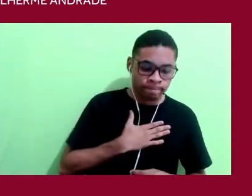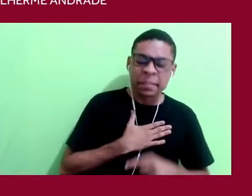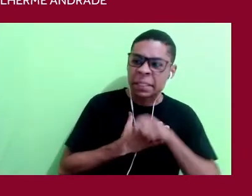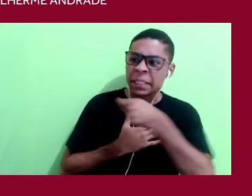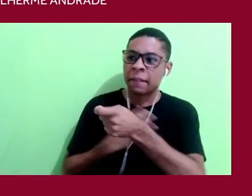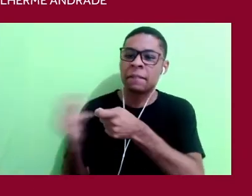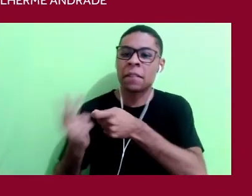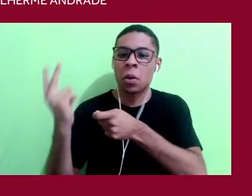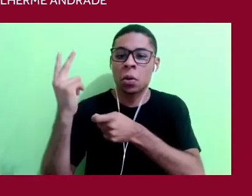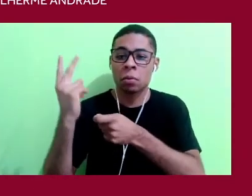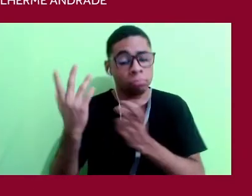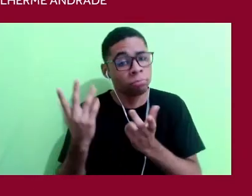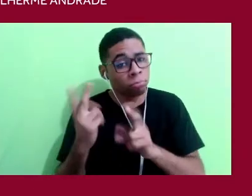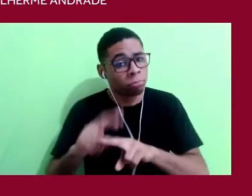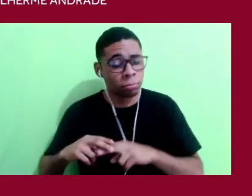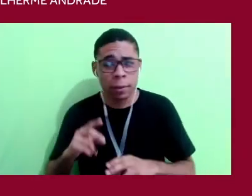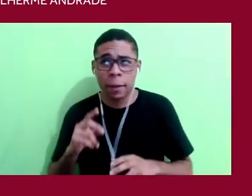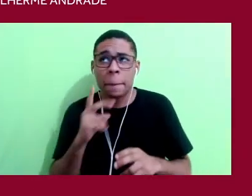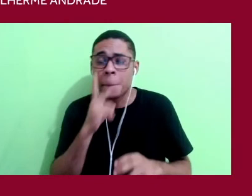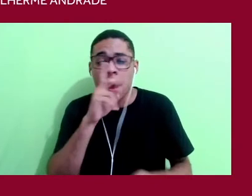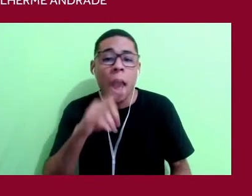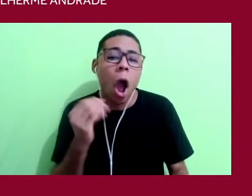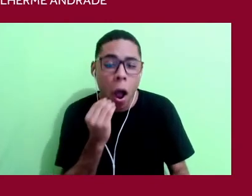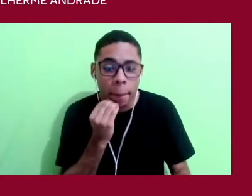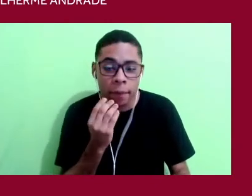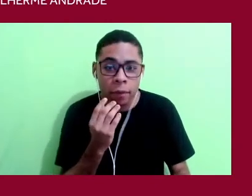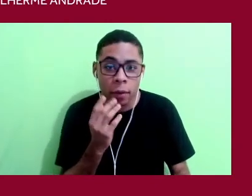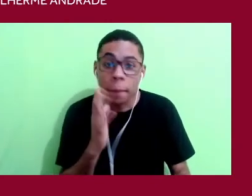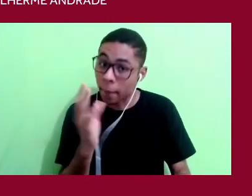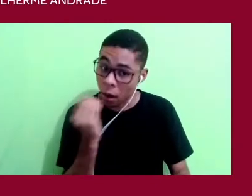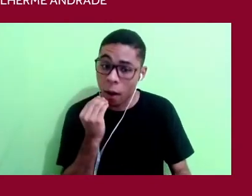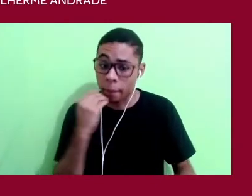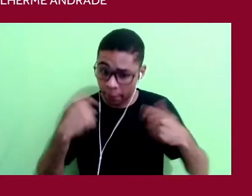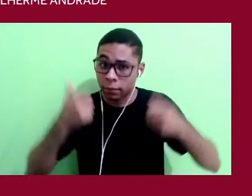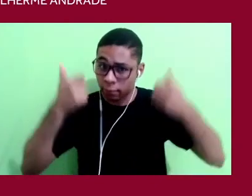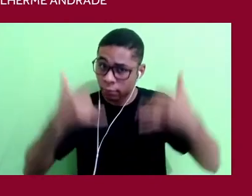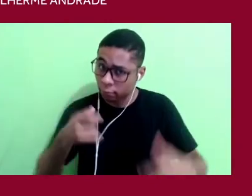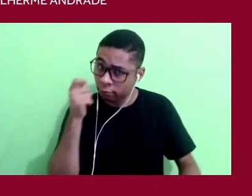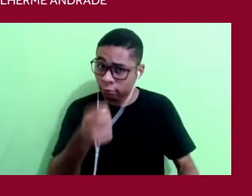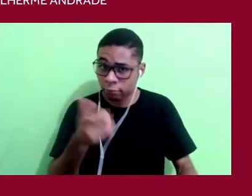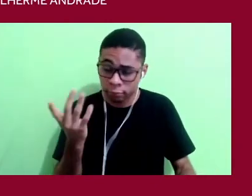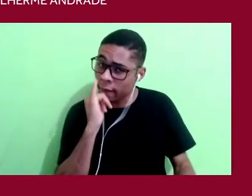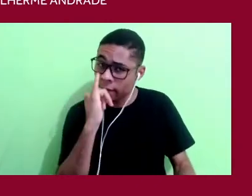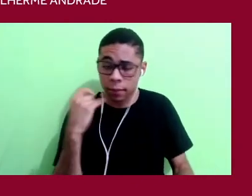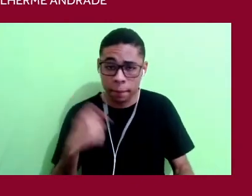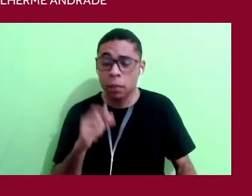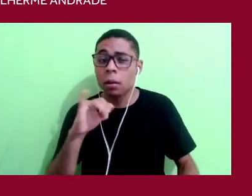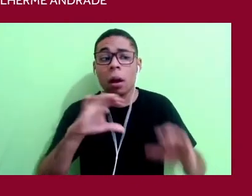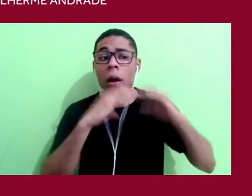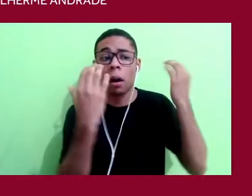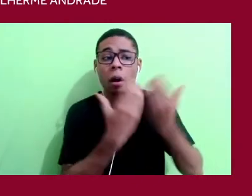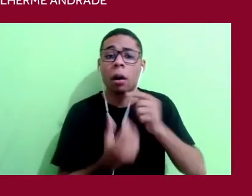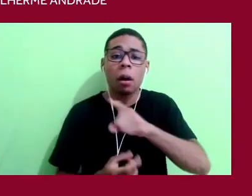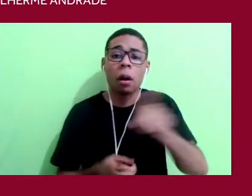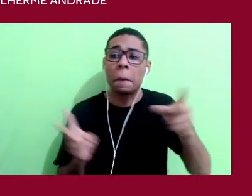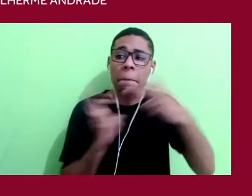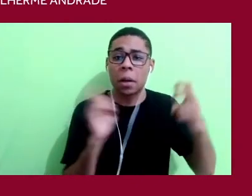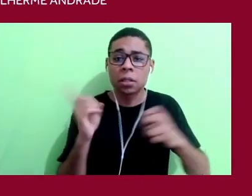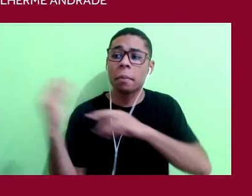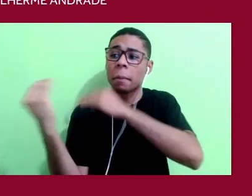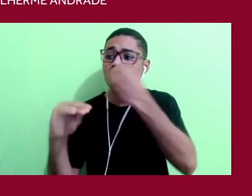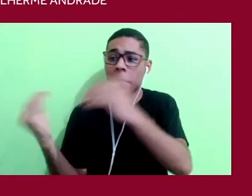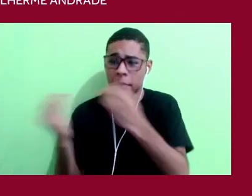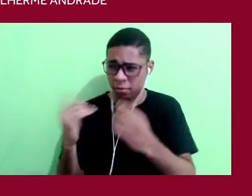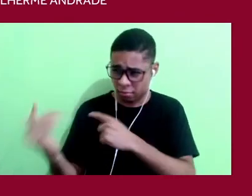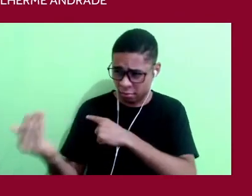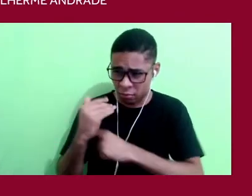sentido, tá? É bem óbvio, mas o óbvio também precisa ser dito. Se a comunidade não percebe que a biblioteca ela